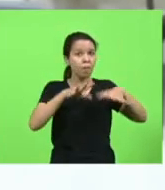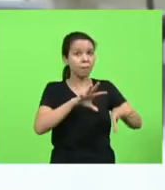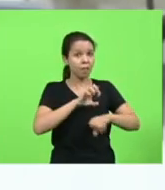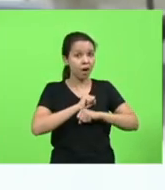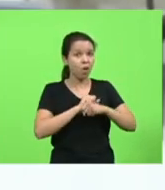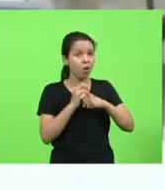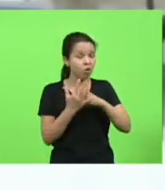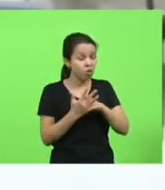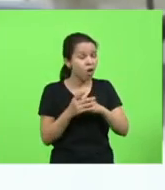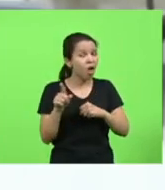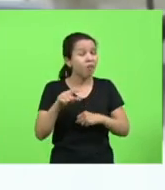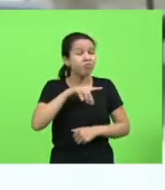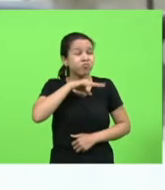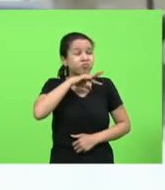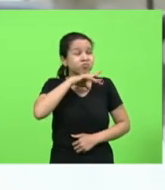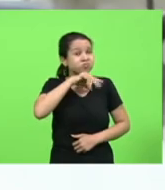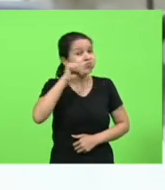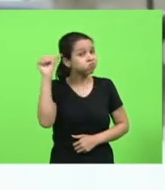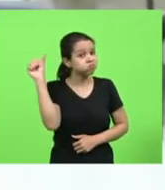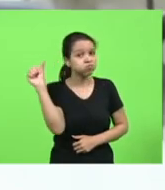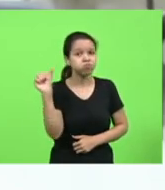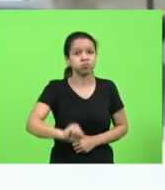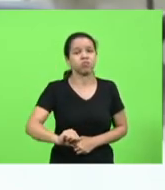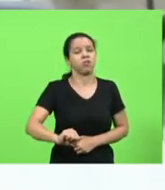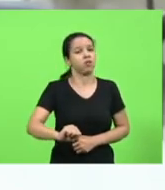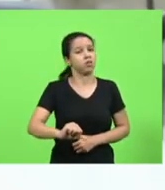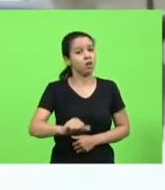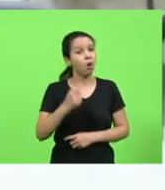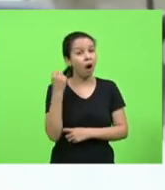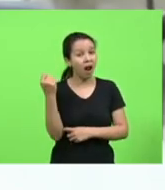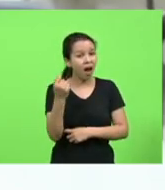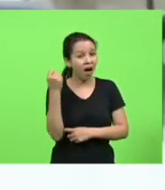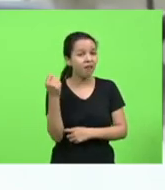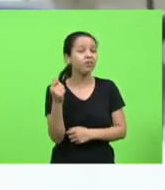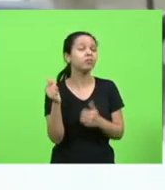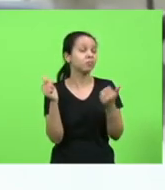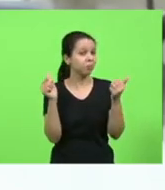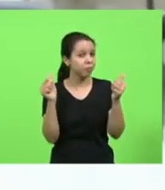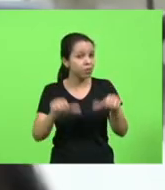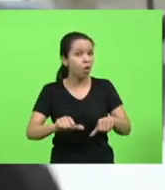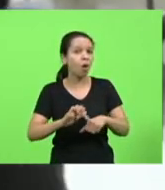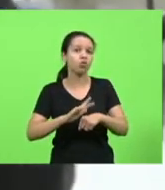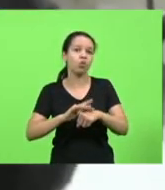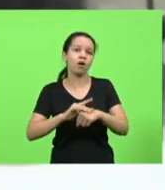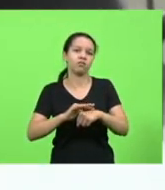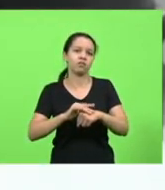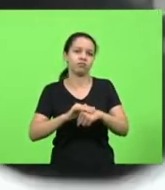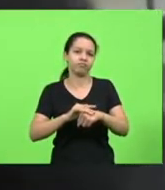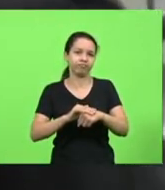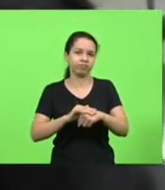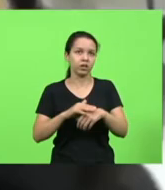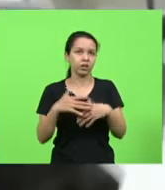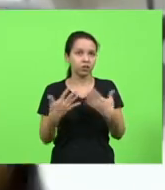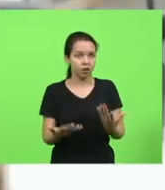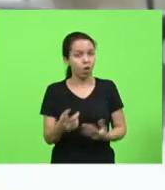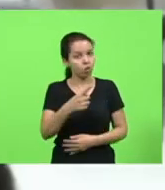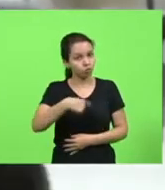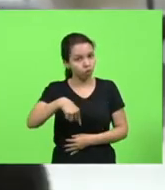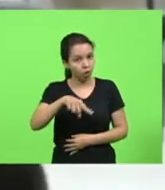muito mal. Então, agrava muito mais ainda essa doença. Então, nós somos